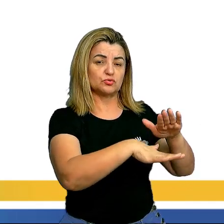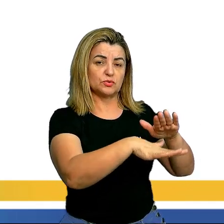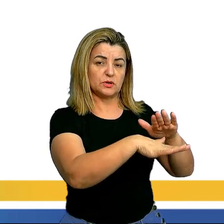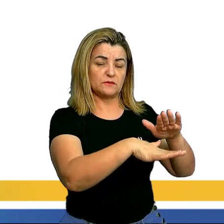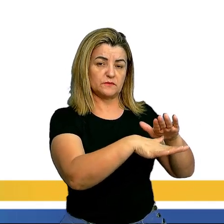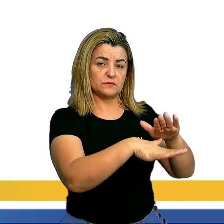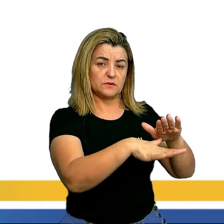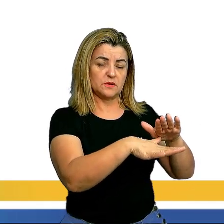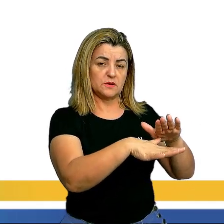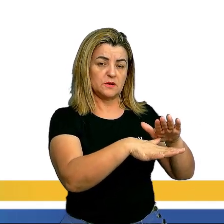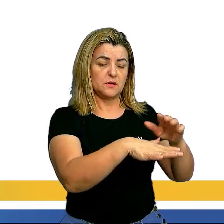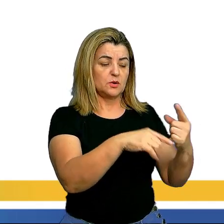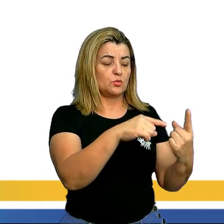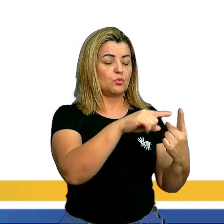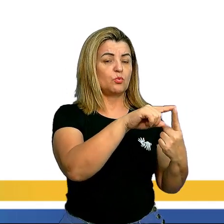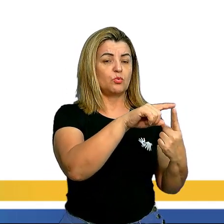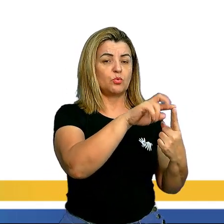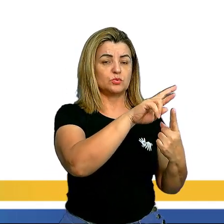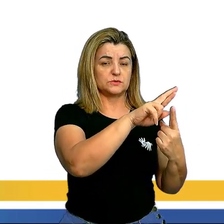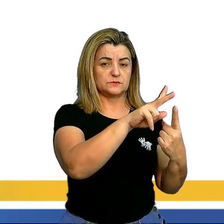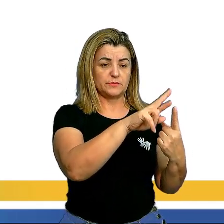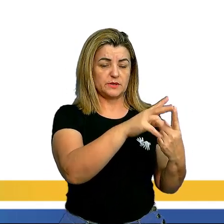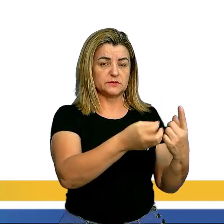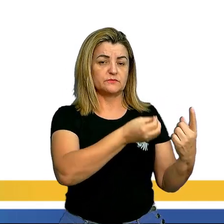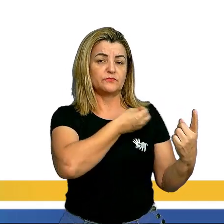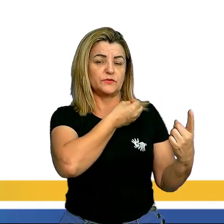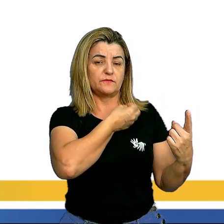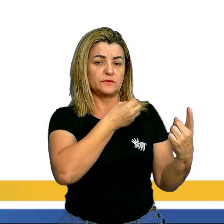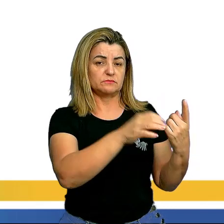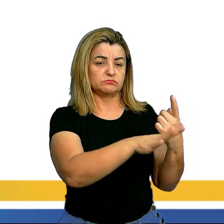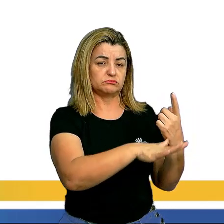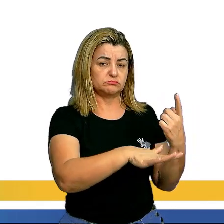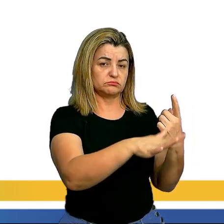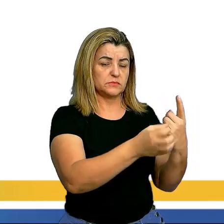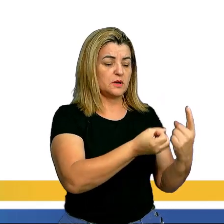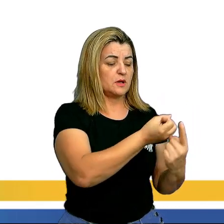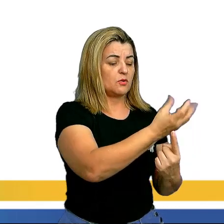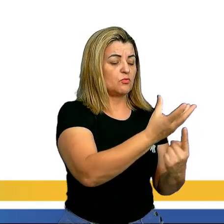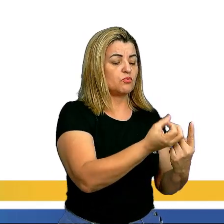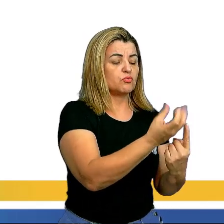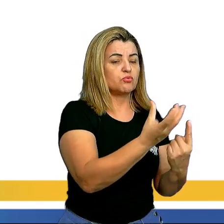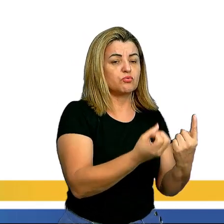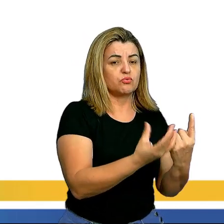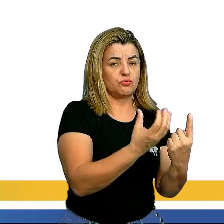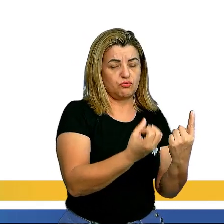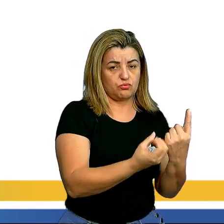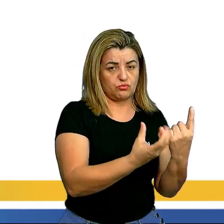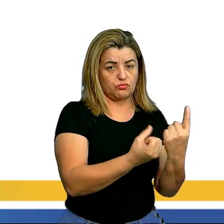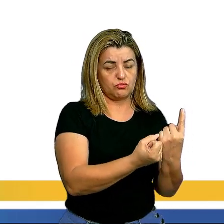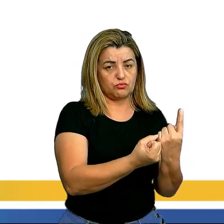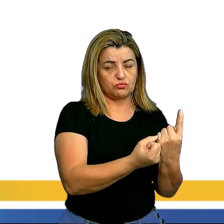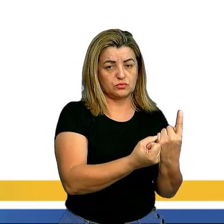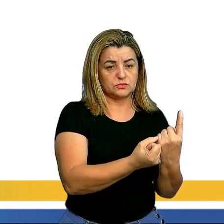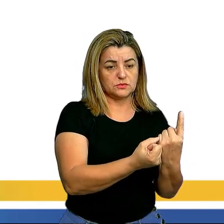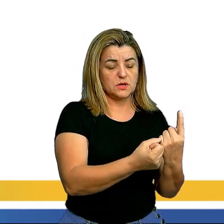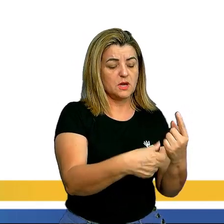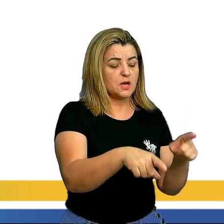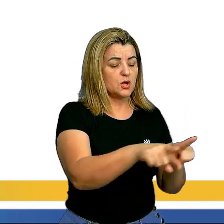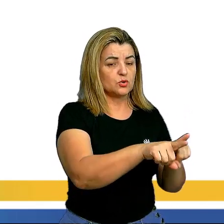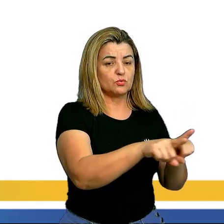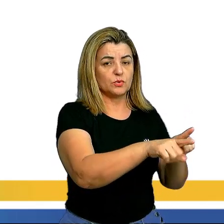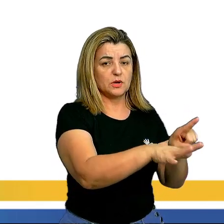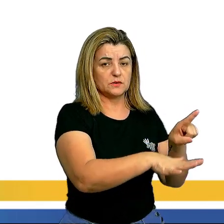Uma espécie que está vivendo no ambiente, está gerando descendentes férteis, por algum momento no